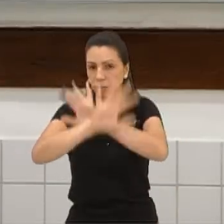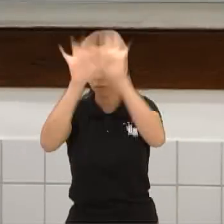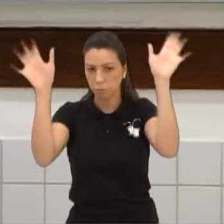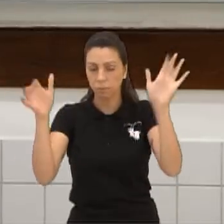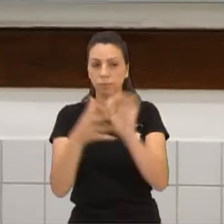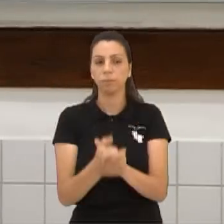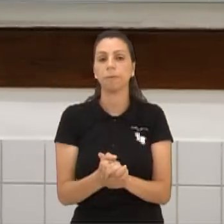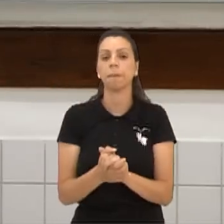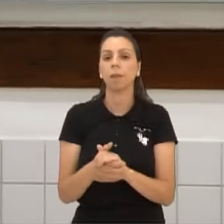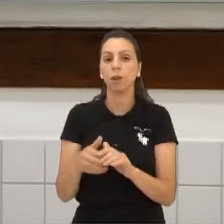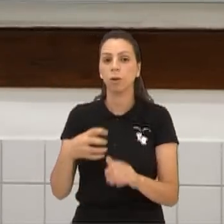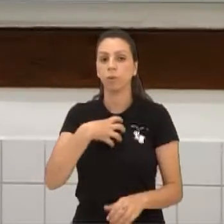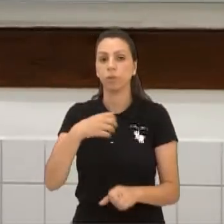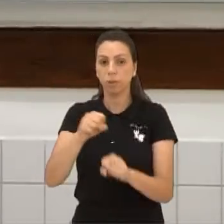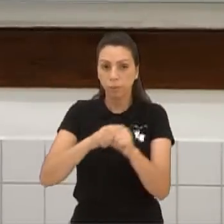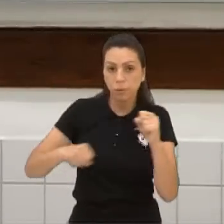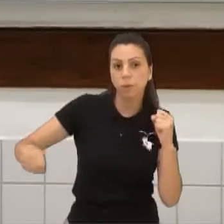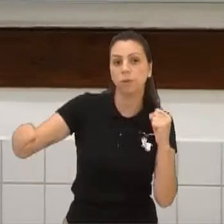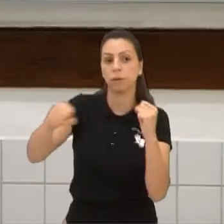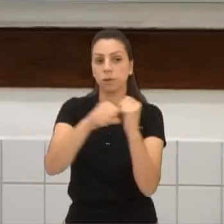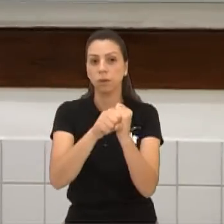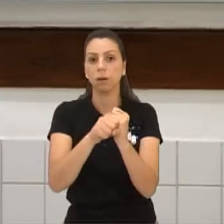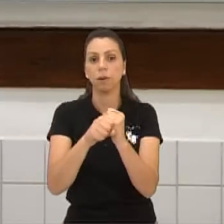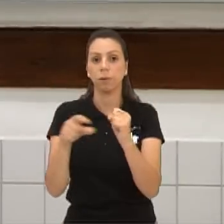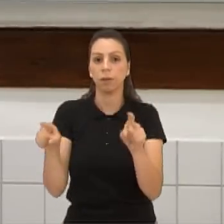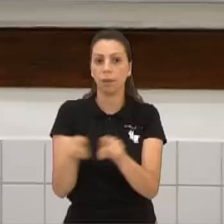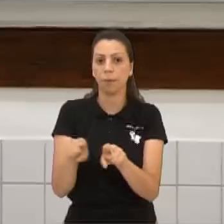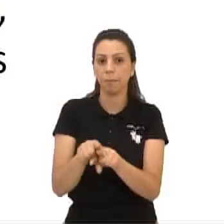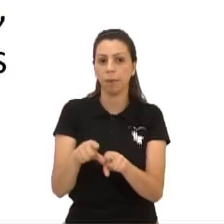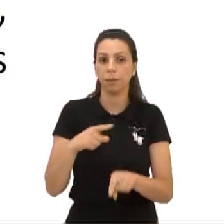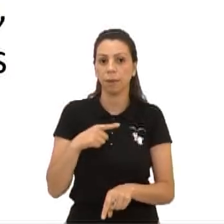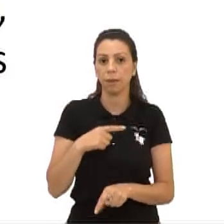forma social também existe a